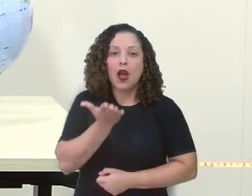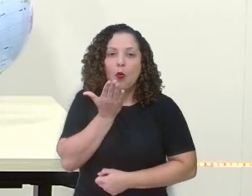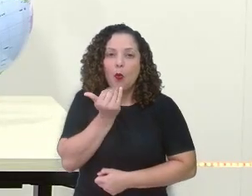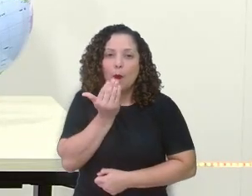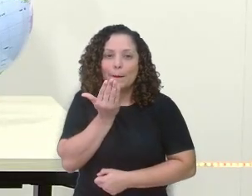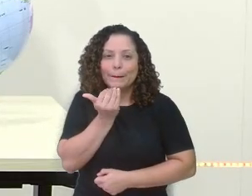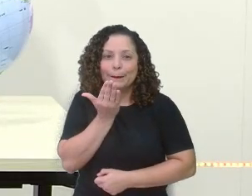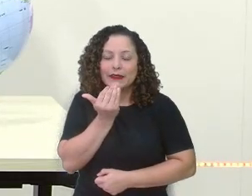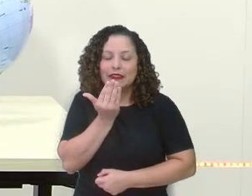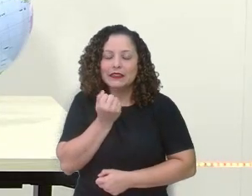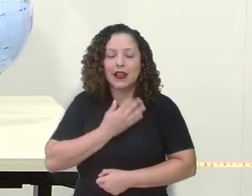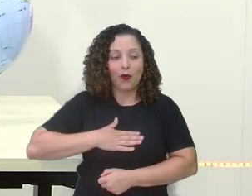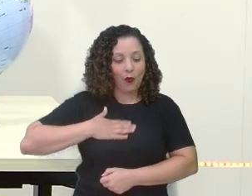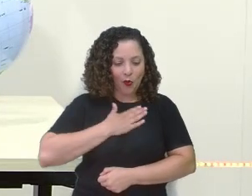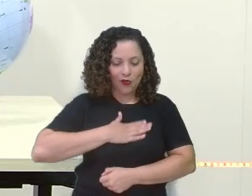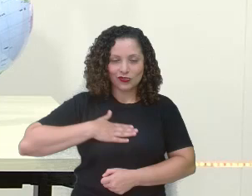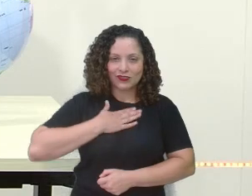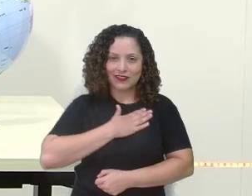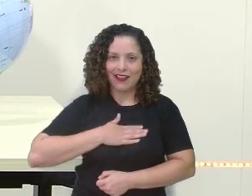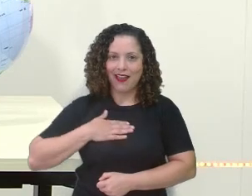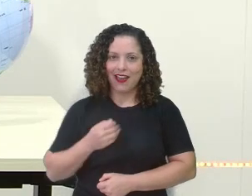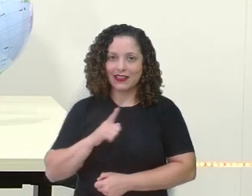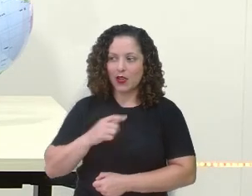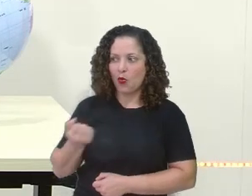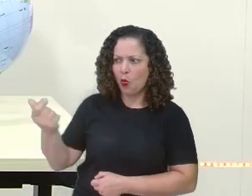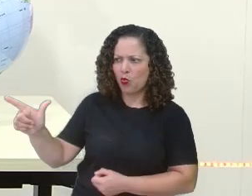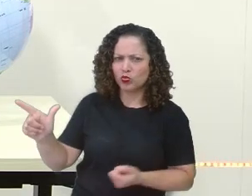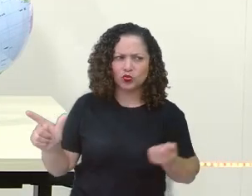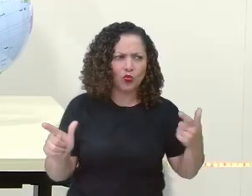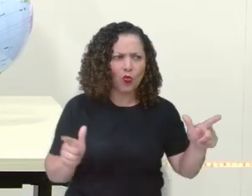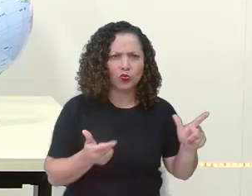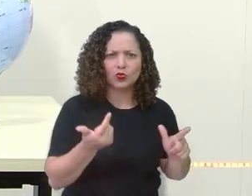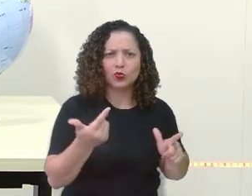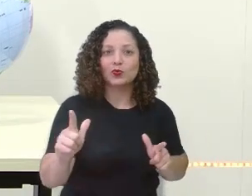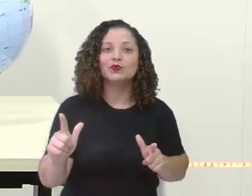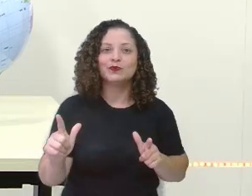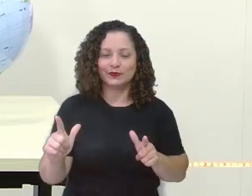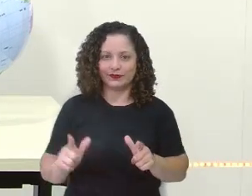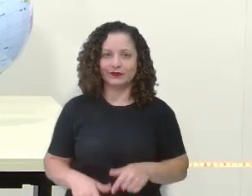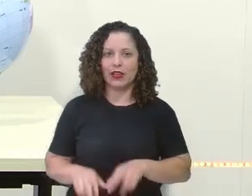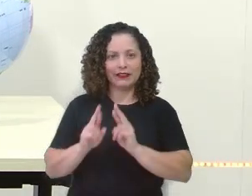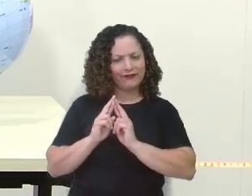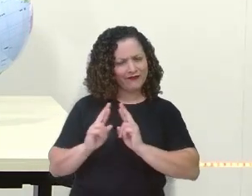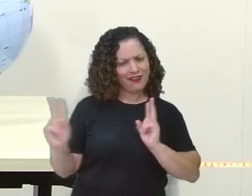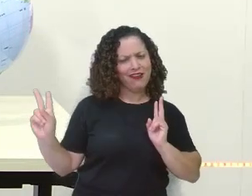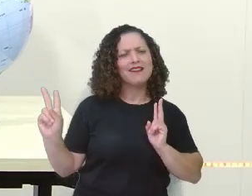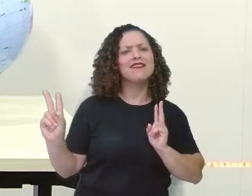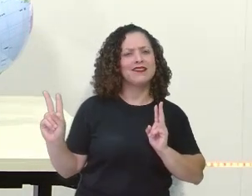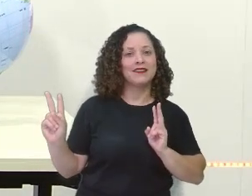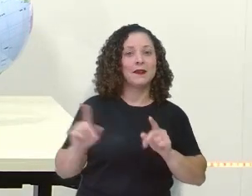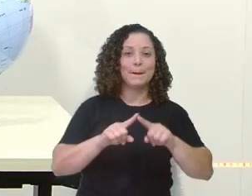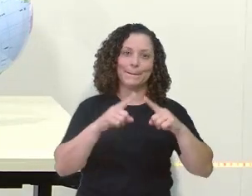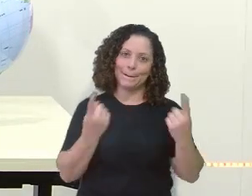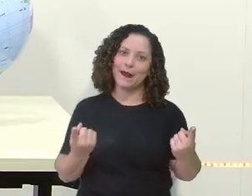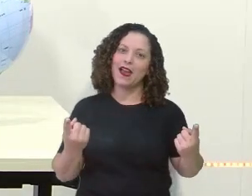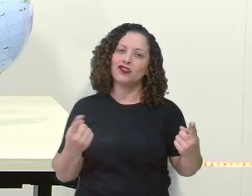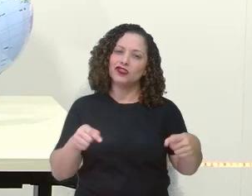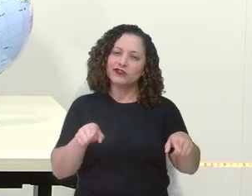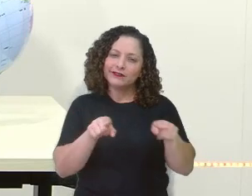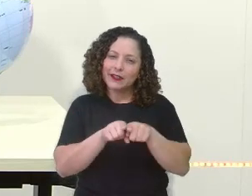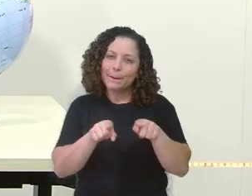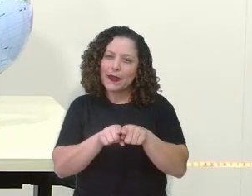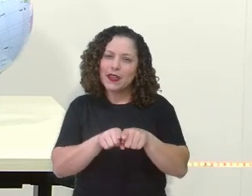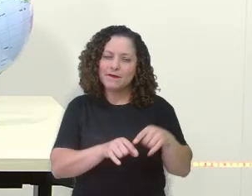gente gosta de comer, tem outro que também gosta, não é? Então, a gente é diferente em algumas coisas, mas a gente também é